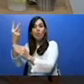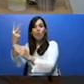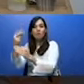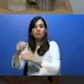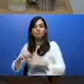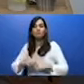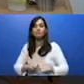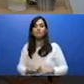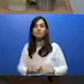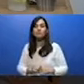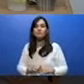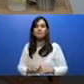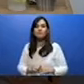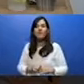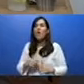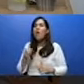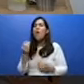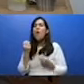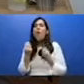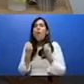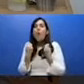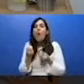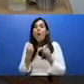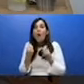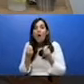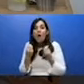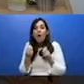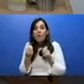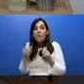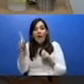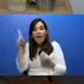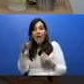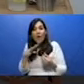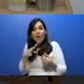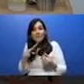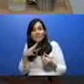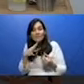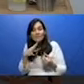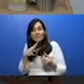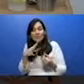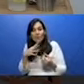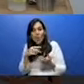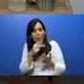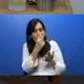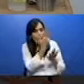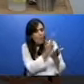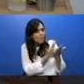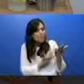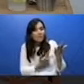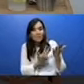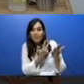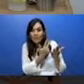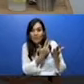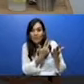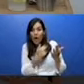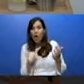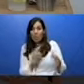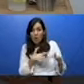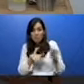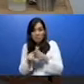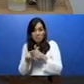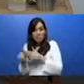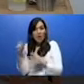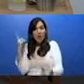ó. Como Mona Lisa conheceu o pintor Leonardo da Vinci? Nós pesquisamos e encontramos,